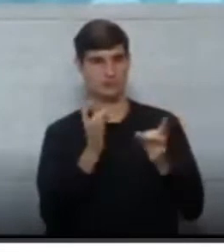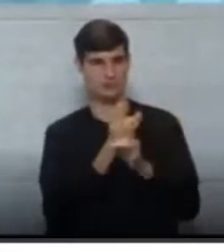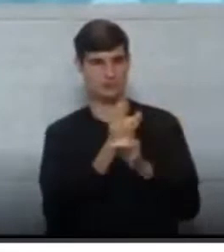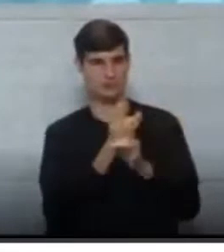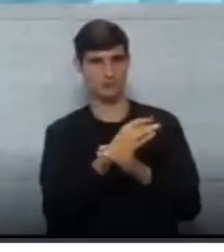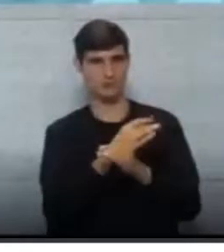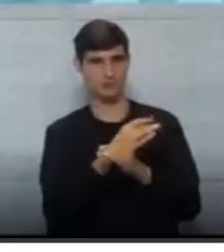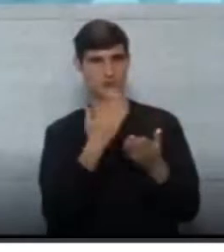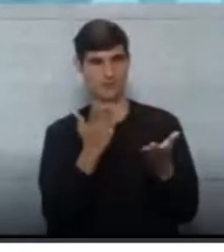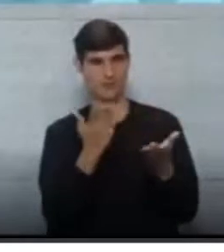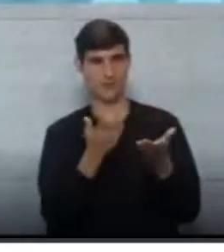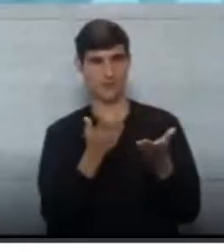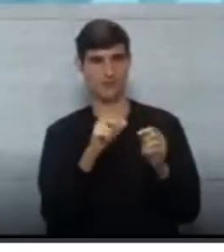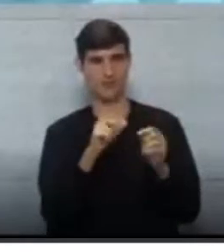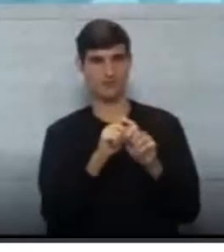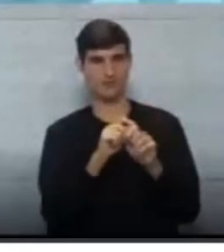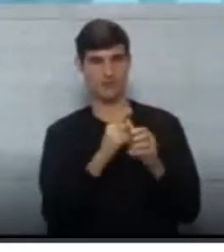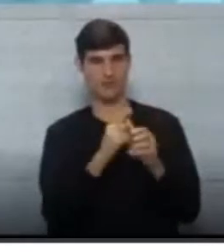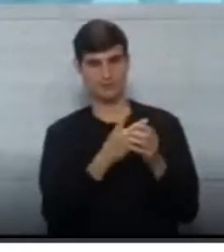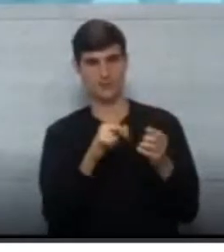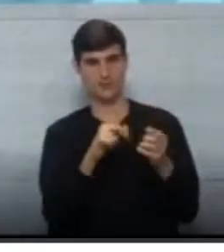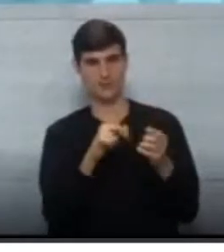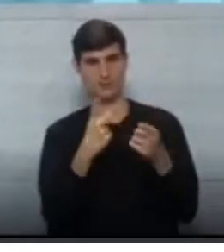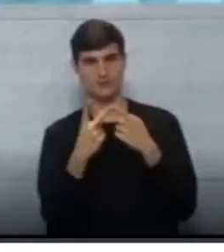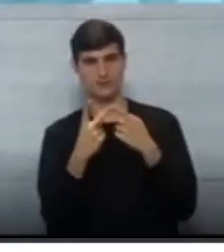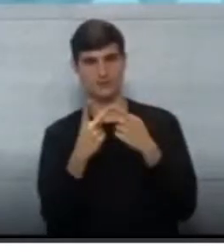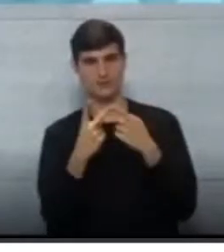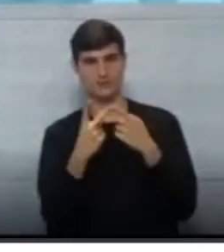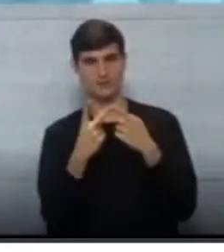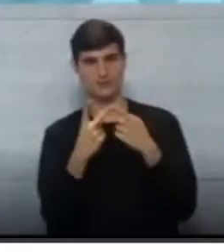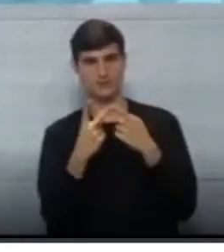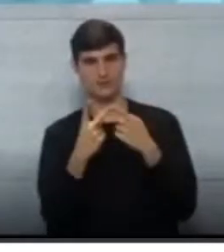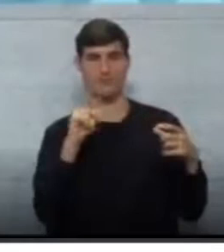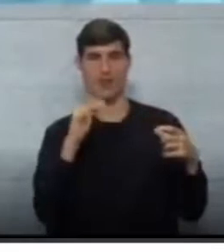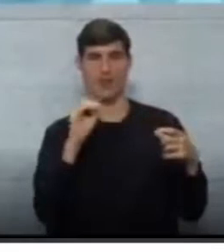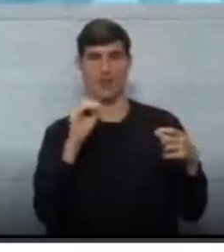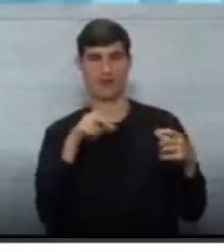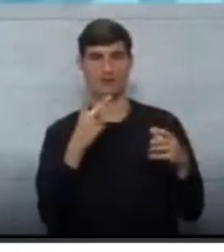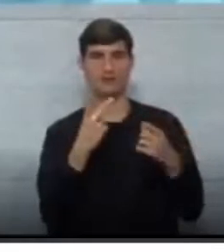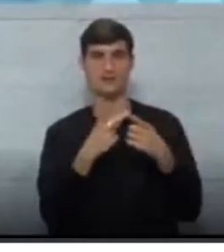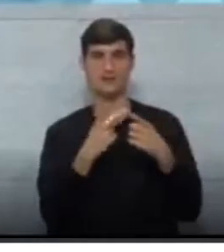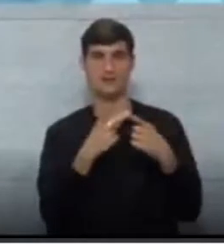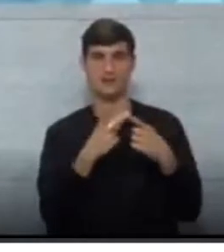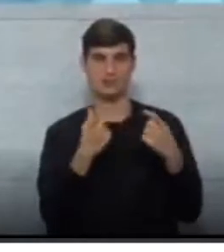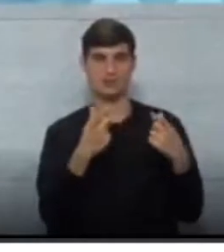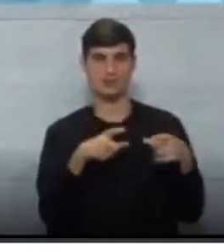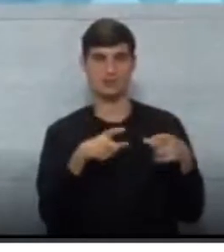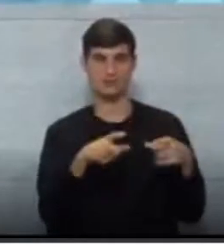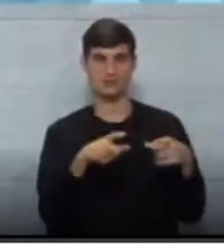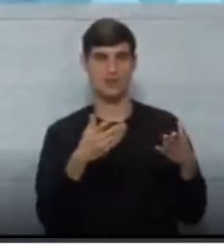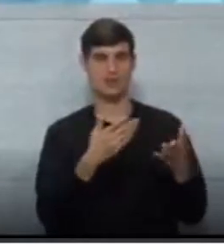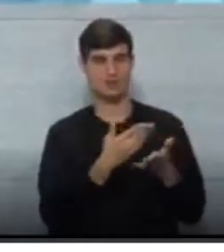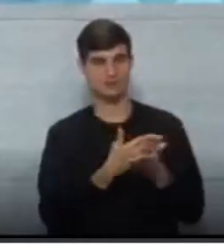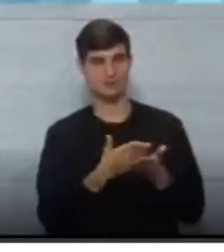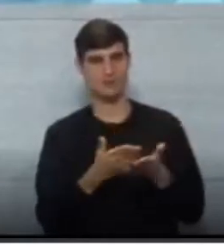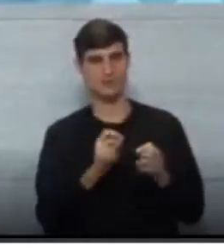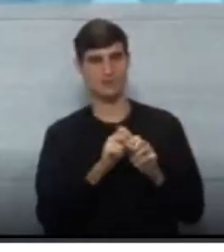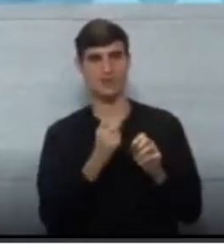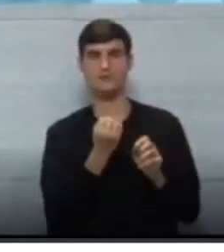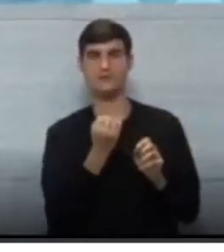diluídas agora vão ser utilizadas para fazer a inoculação na placa, que é o segundo procedimento. A partir daí nós vamos poder fazer